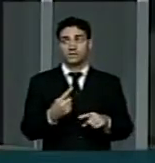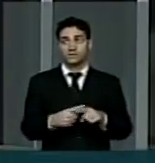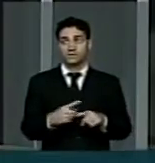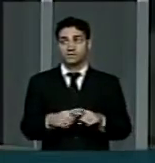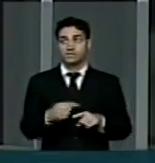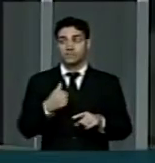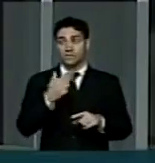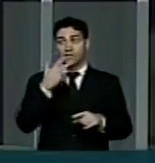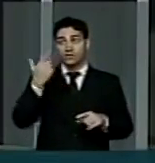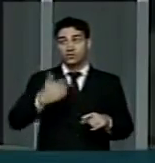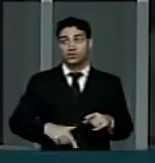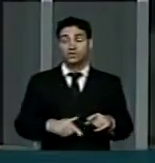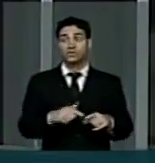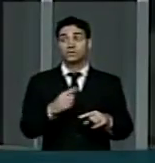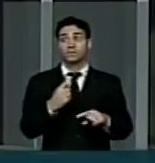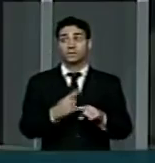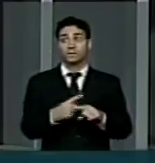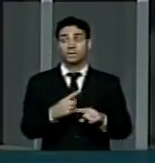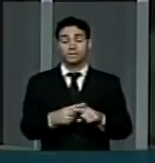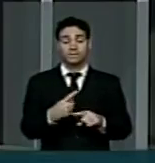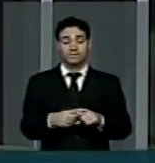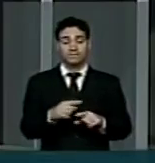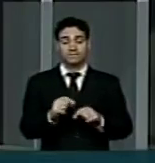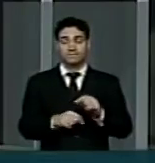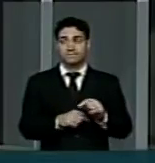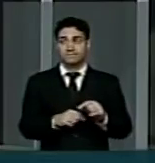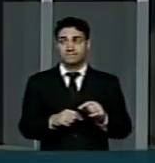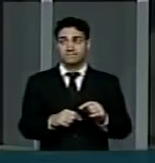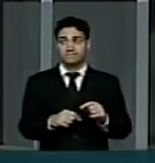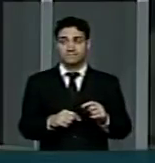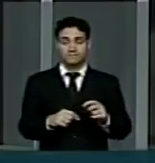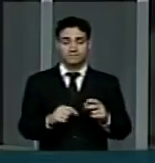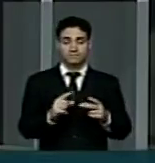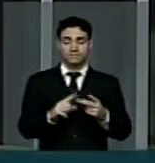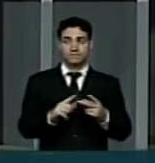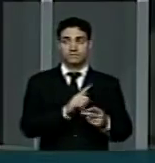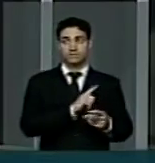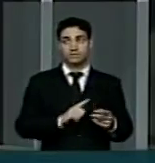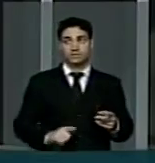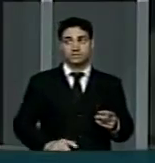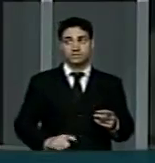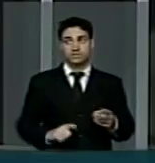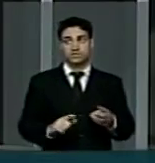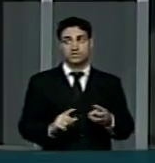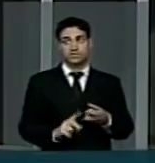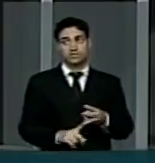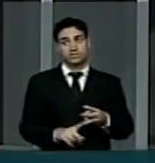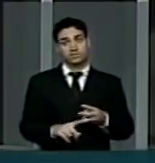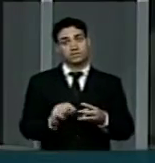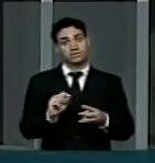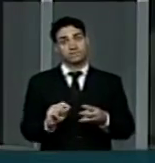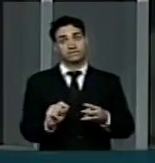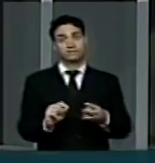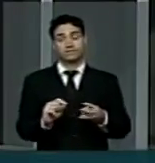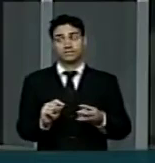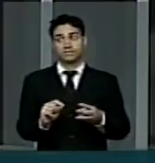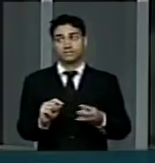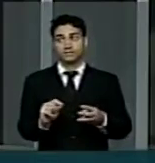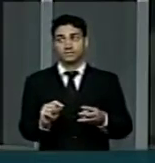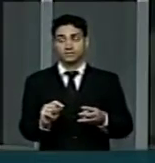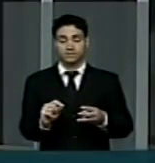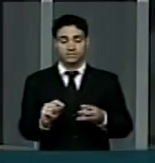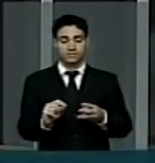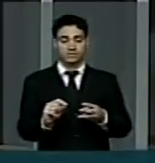não pense que eu esteja criticando este governo. Este governo tem uma parte de culpa, claro que tem, mas isso vem no longo da